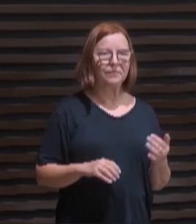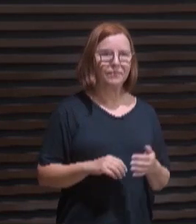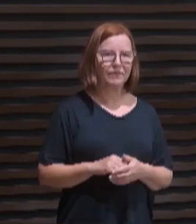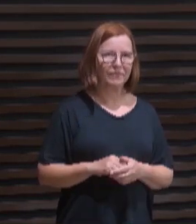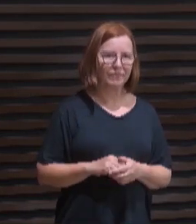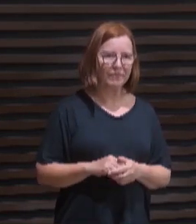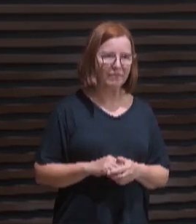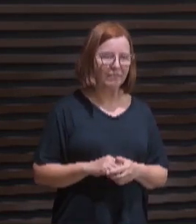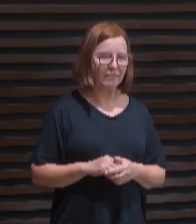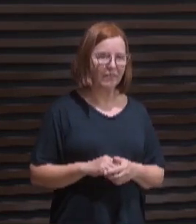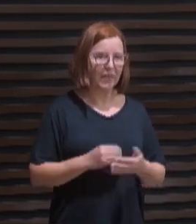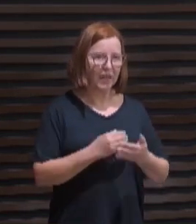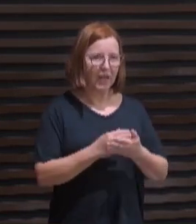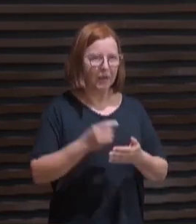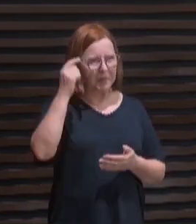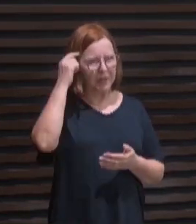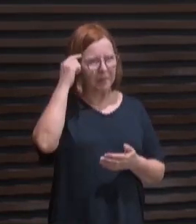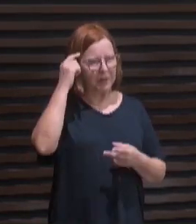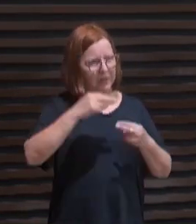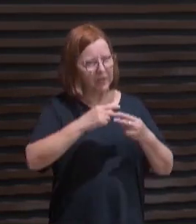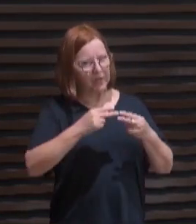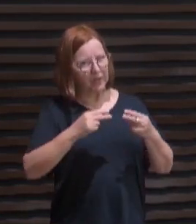dos pensamentos